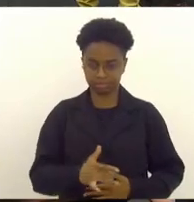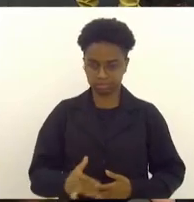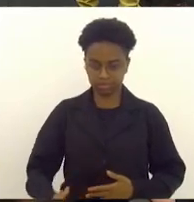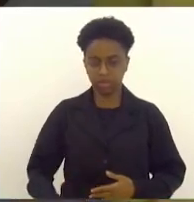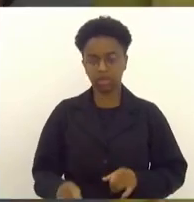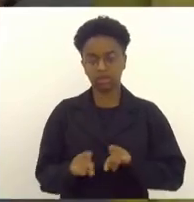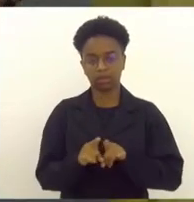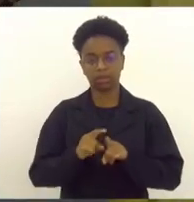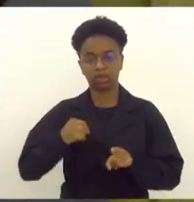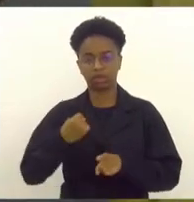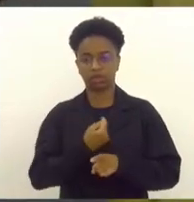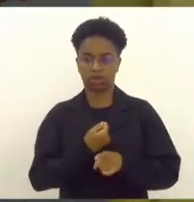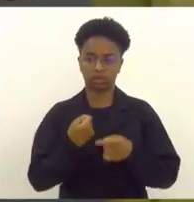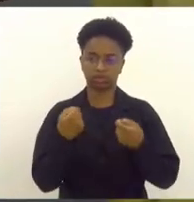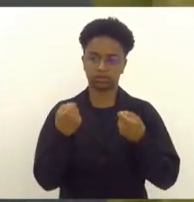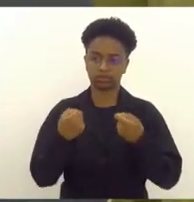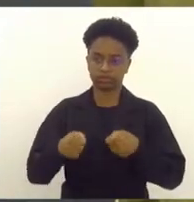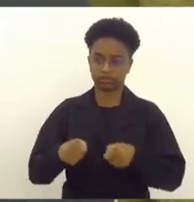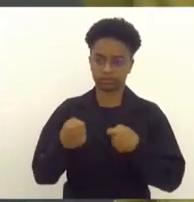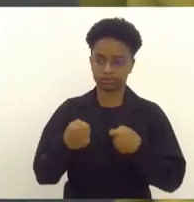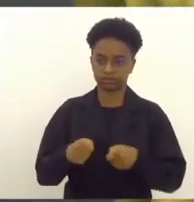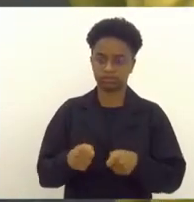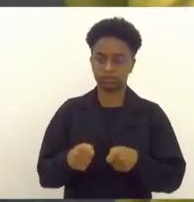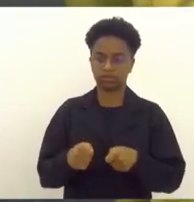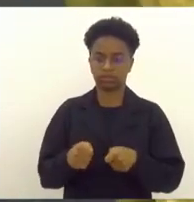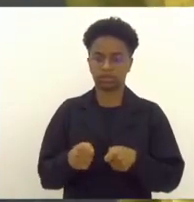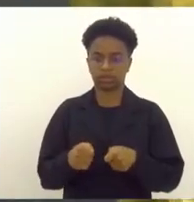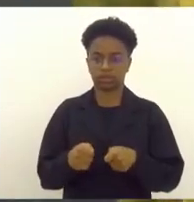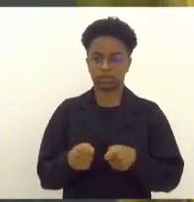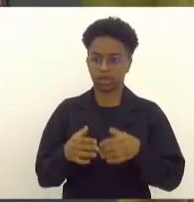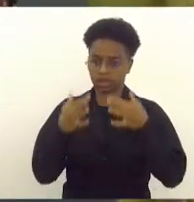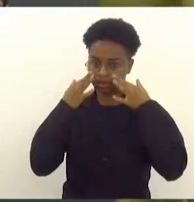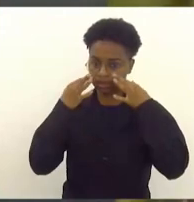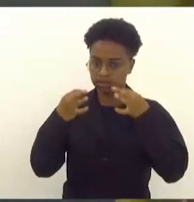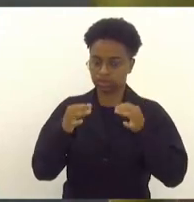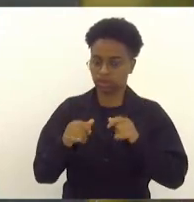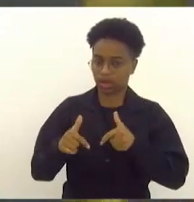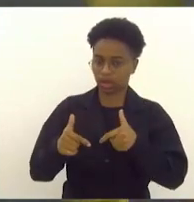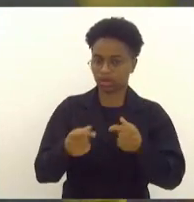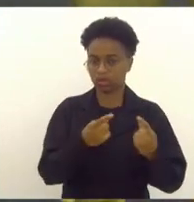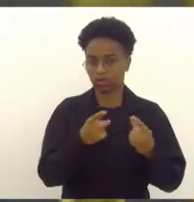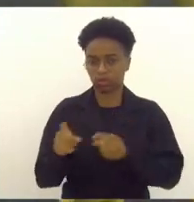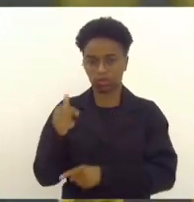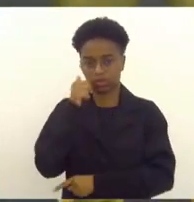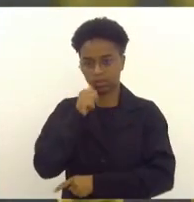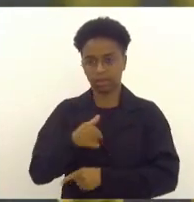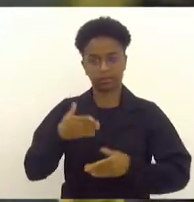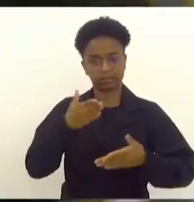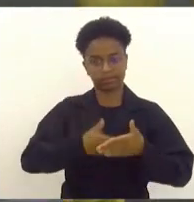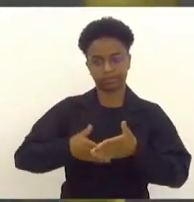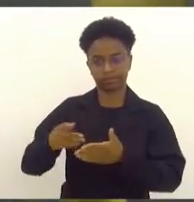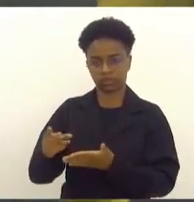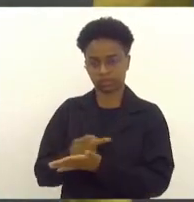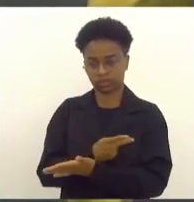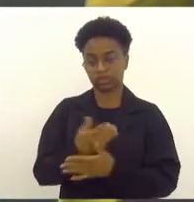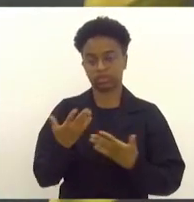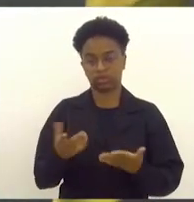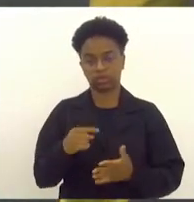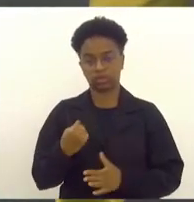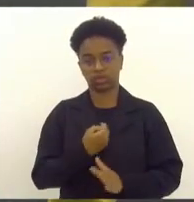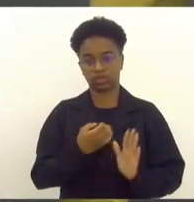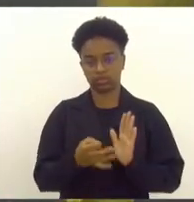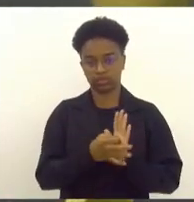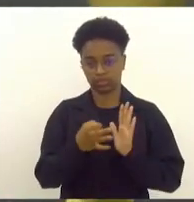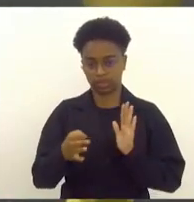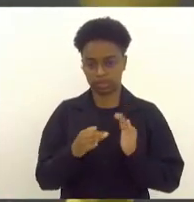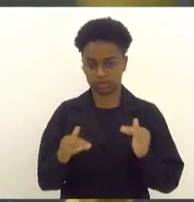uma necessidade que atos de violência contra mulher seja um impedidos E aí a nosso parecer é